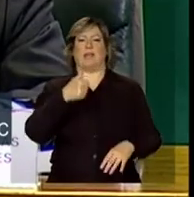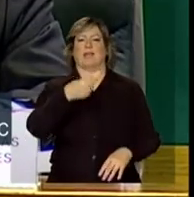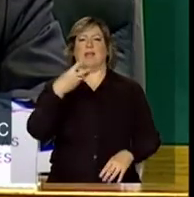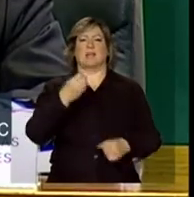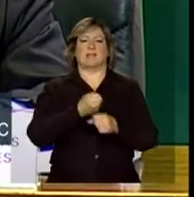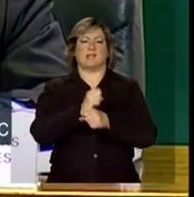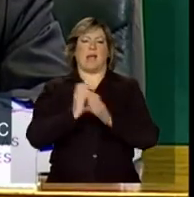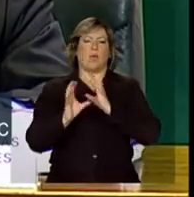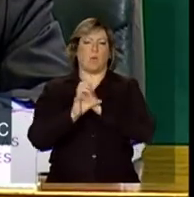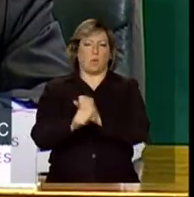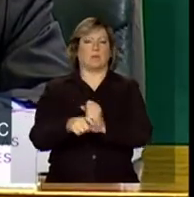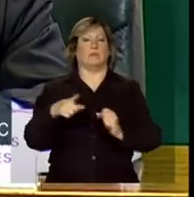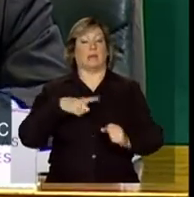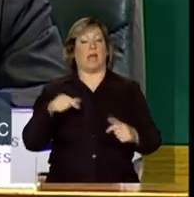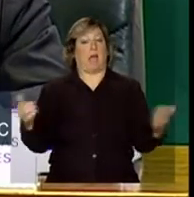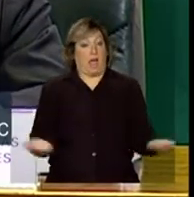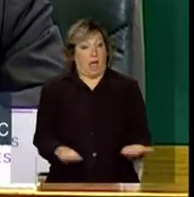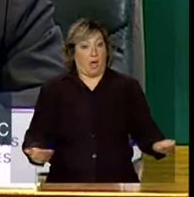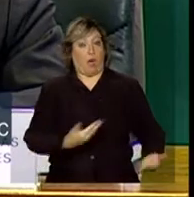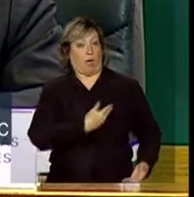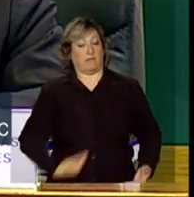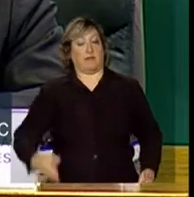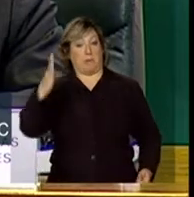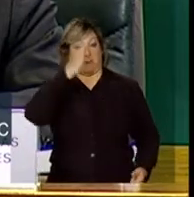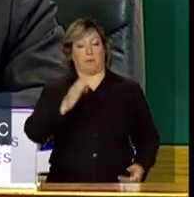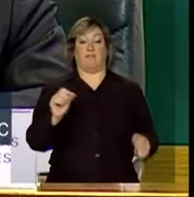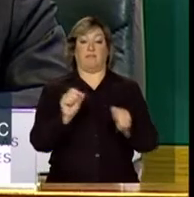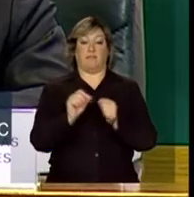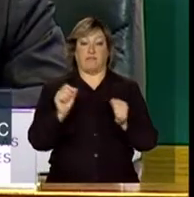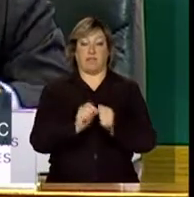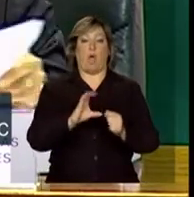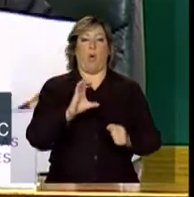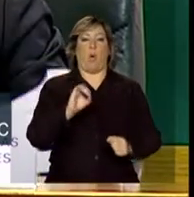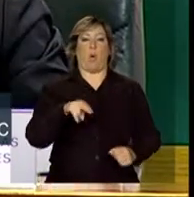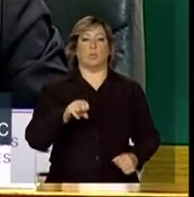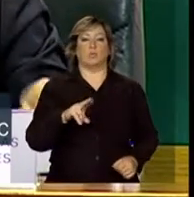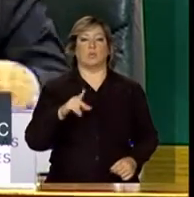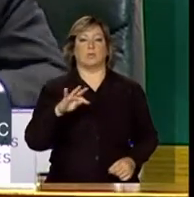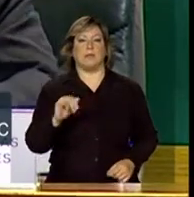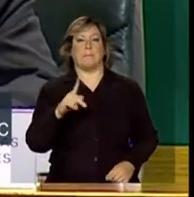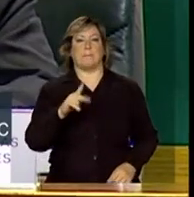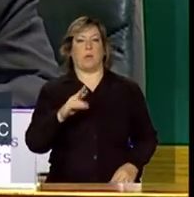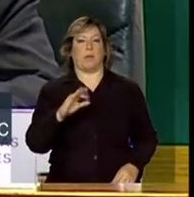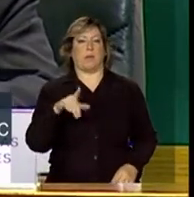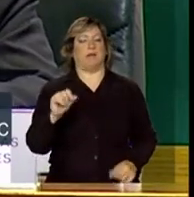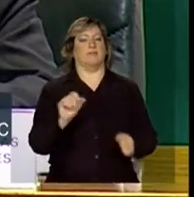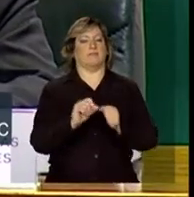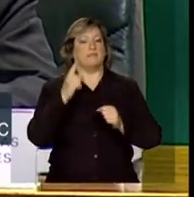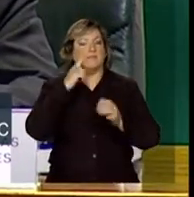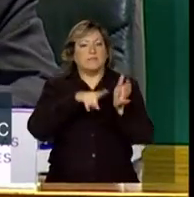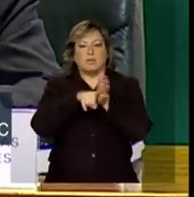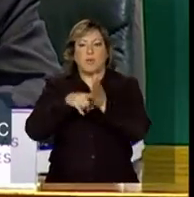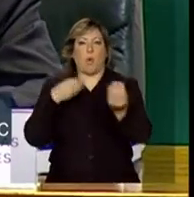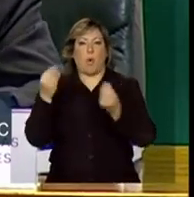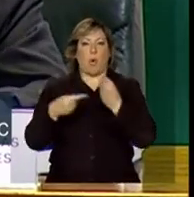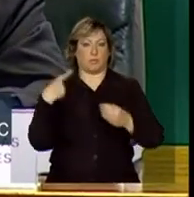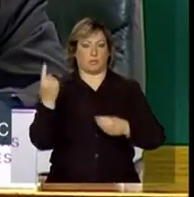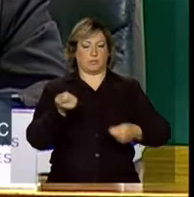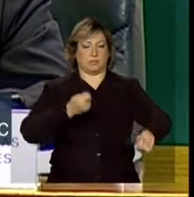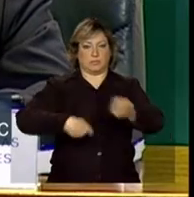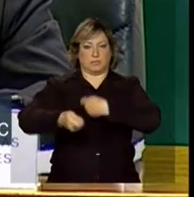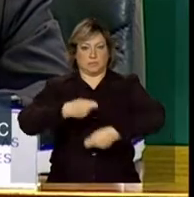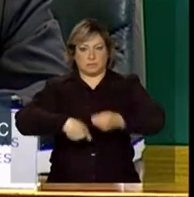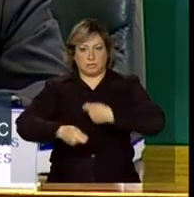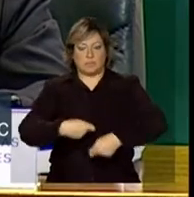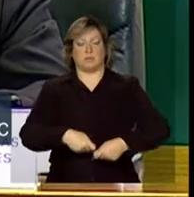e neste momento o governo brasileiro realiza consultas públicas para aferir o interesse dos agentes econômicos no